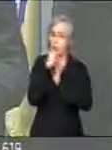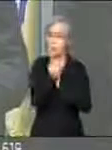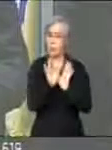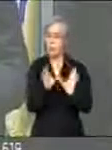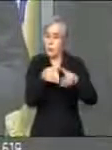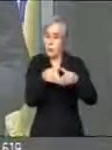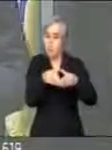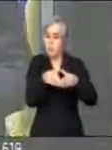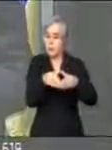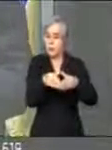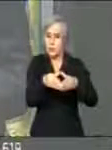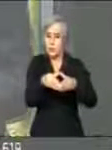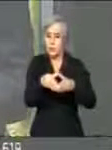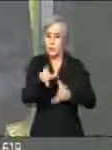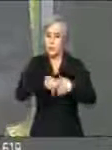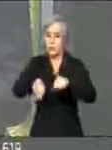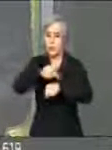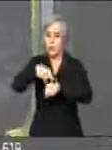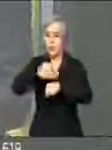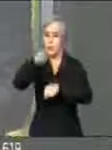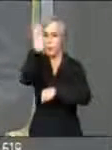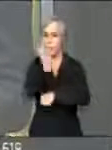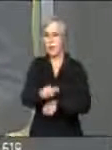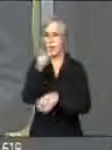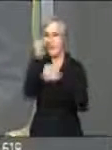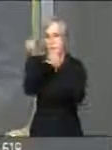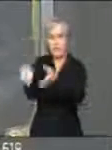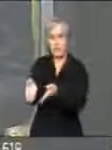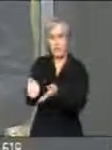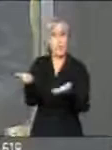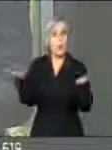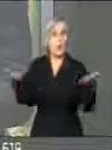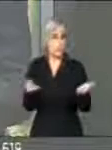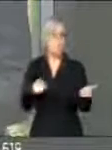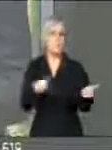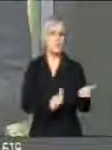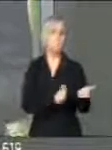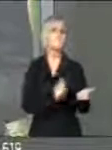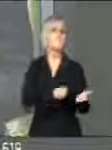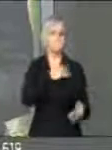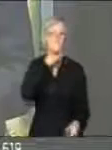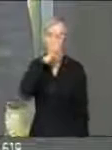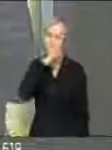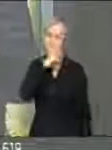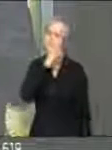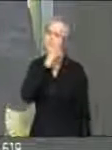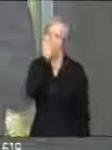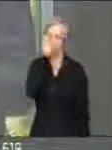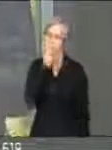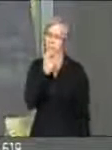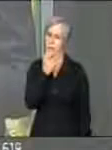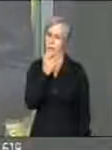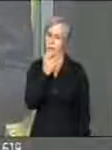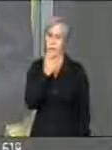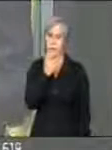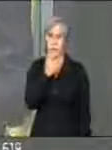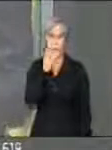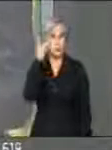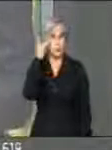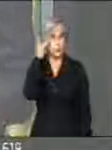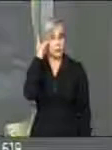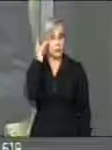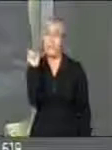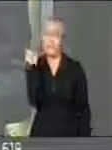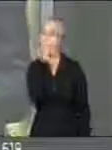país. A situação que hoje vivemos é muito grave. Dilma mentiu e fez